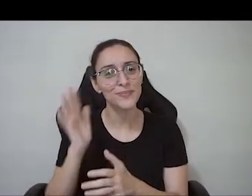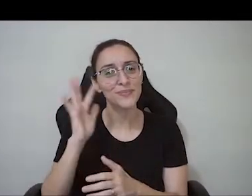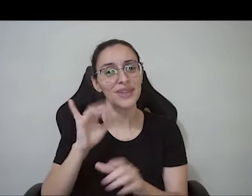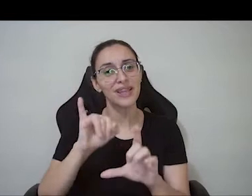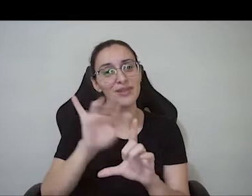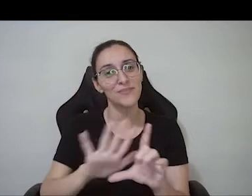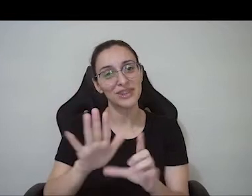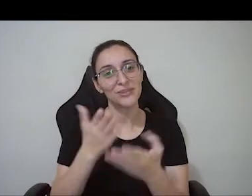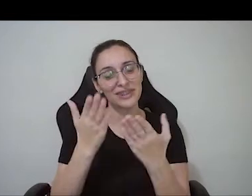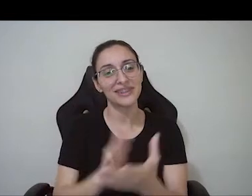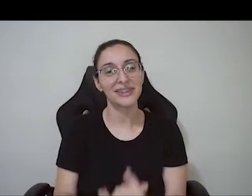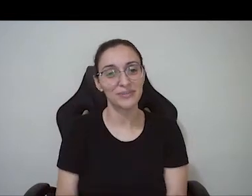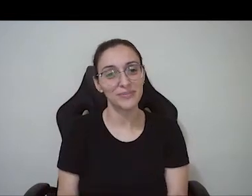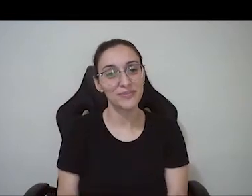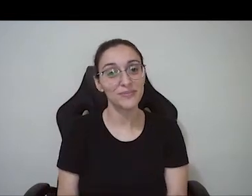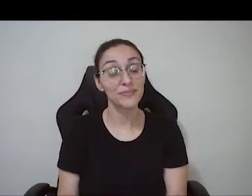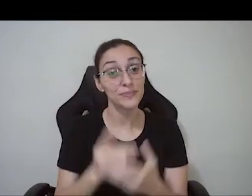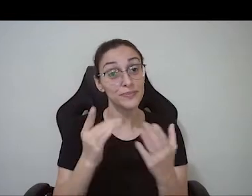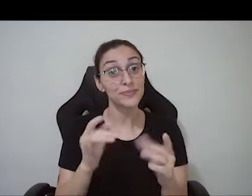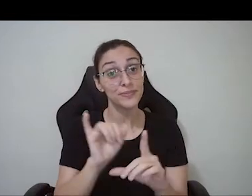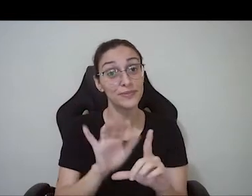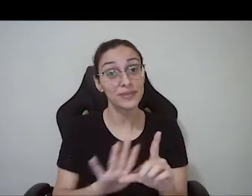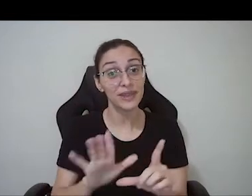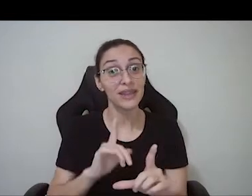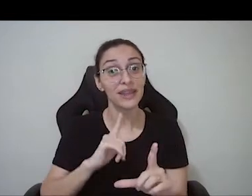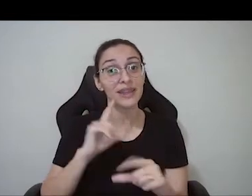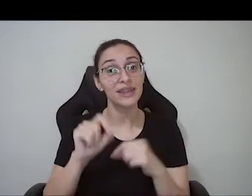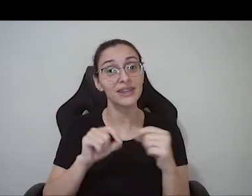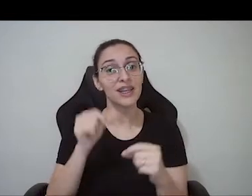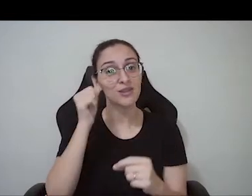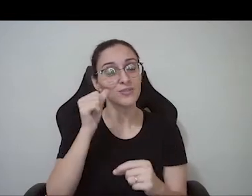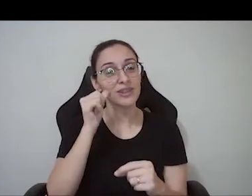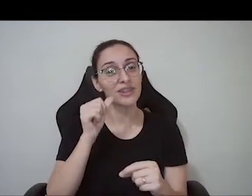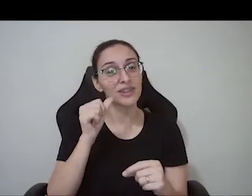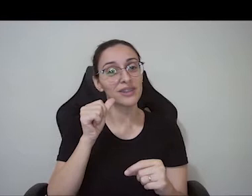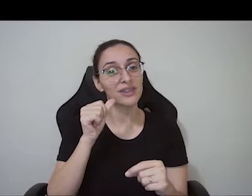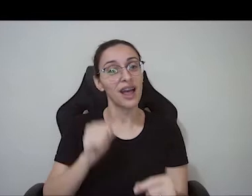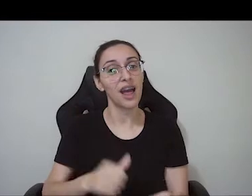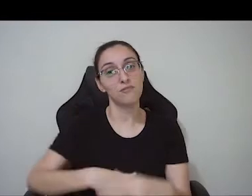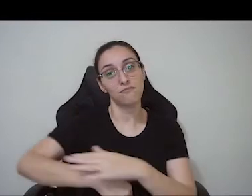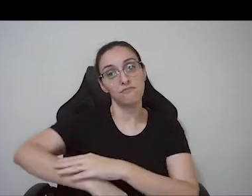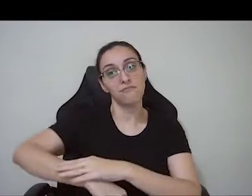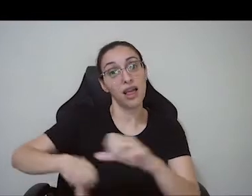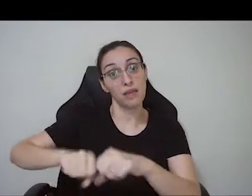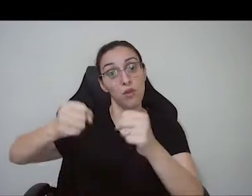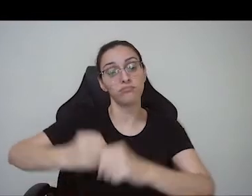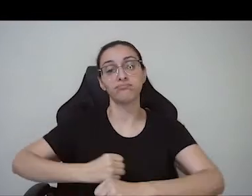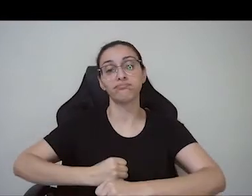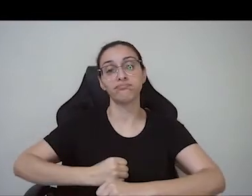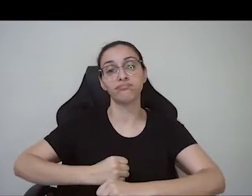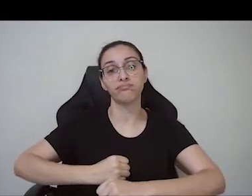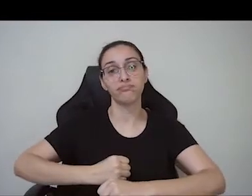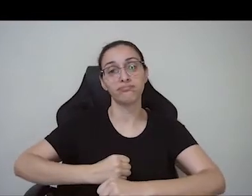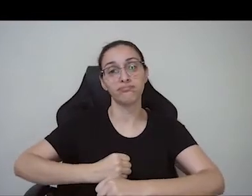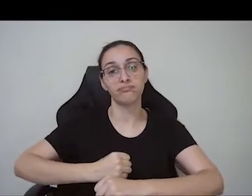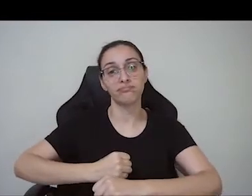para vocês. Aqui nessa imagem, nós temos uma menina que ela está com o braço quebrado, ela está com o